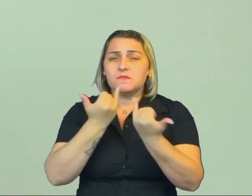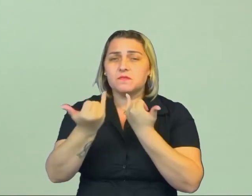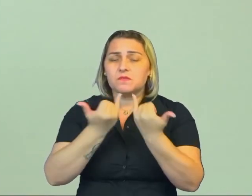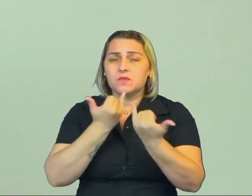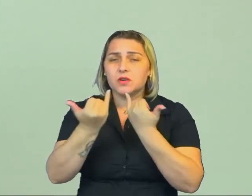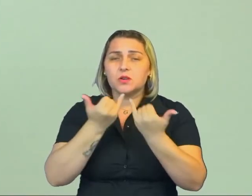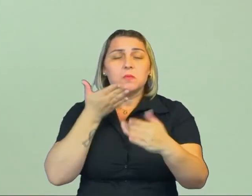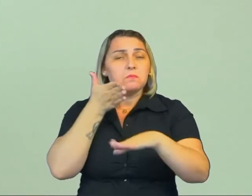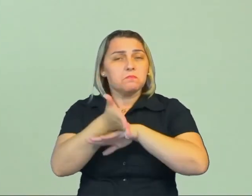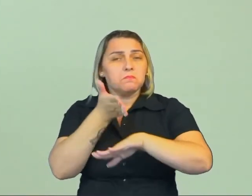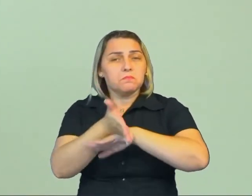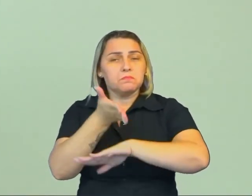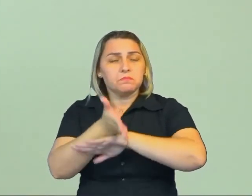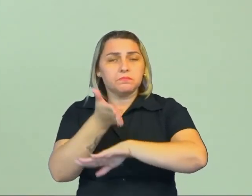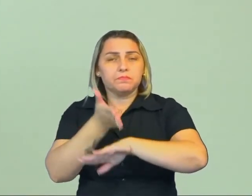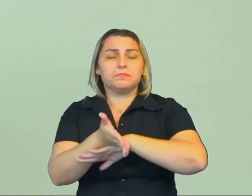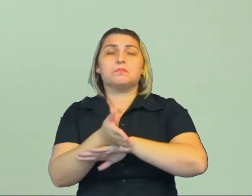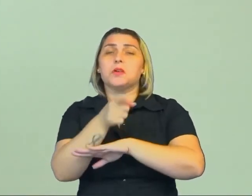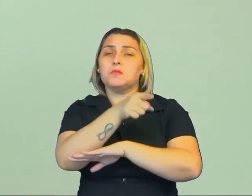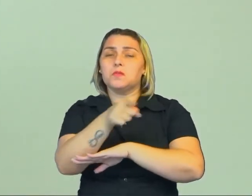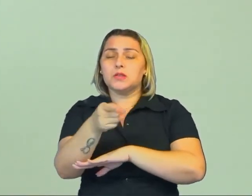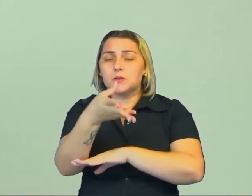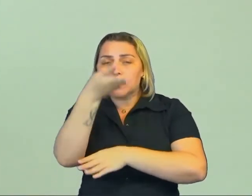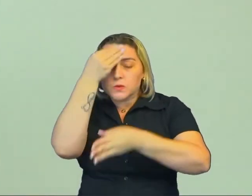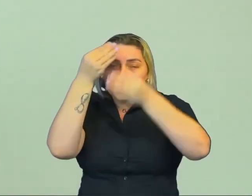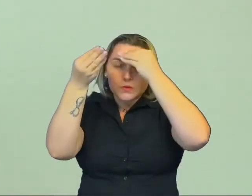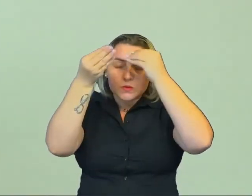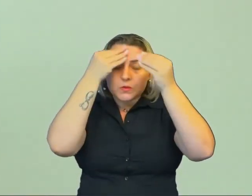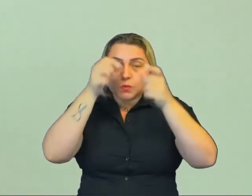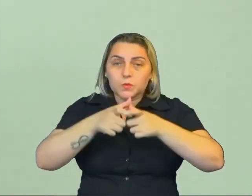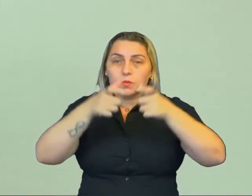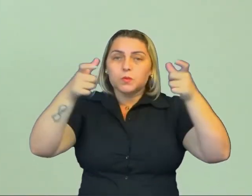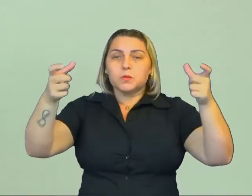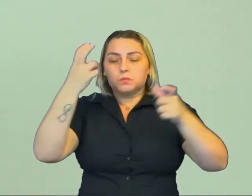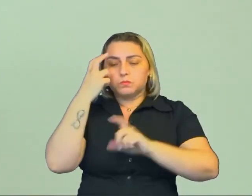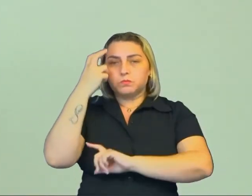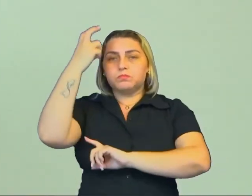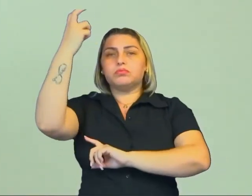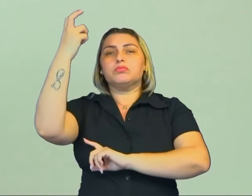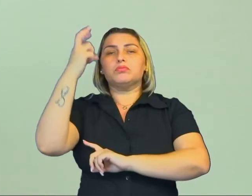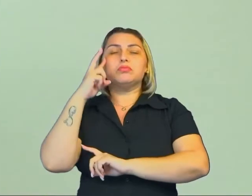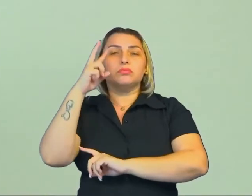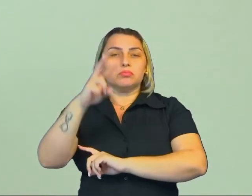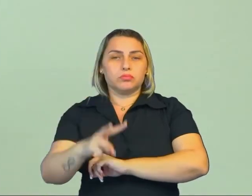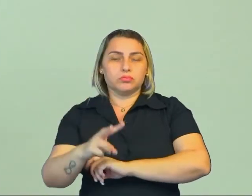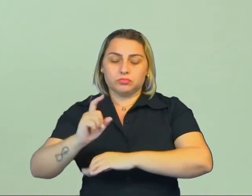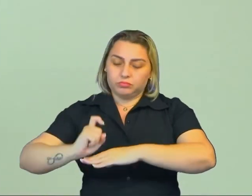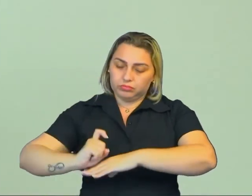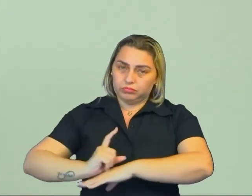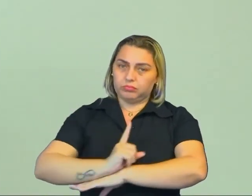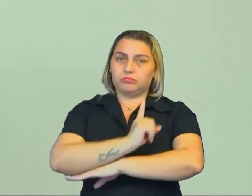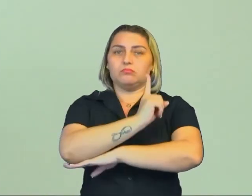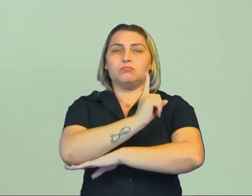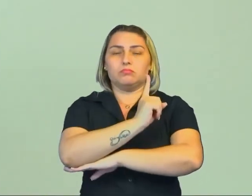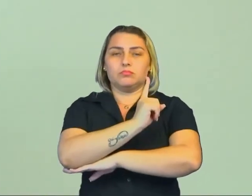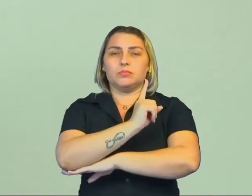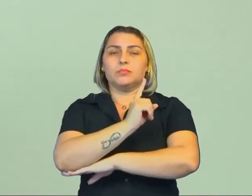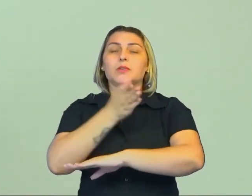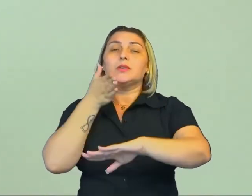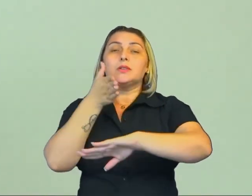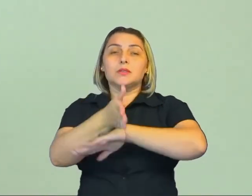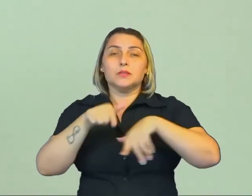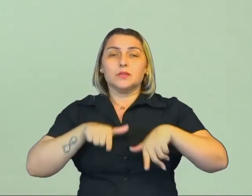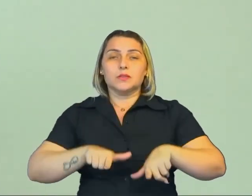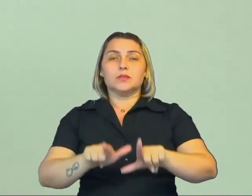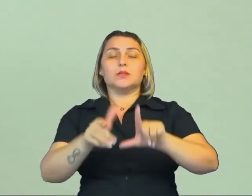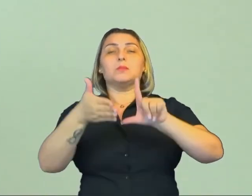informações para acessar, para vocês crescerem, para vocês, como nós vimos, evoluírem. Então, acesse a